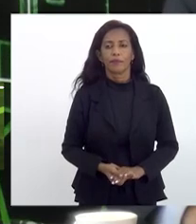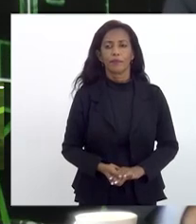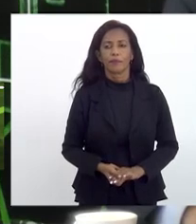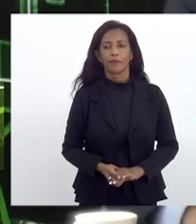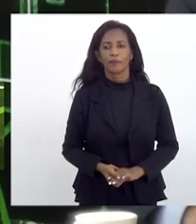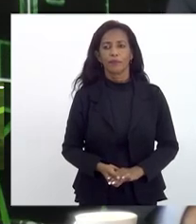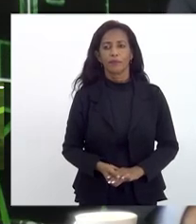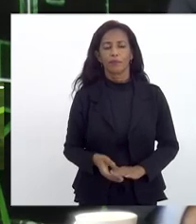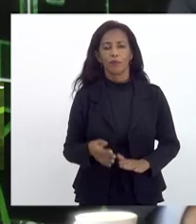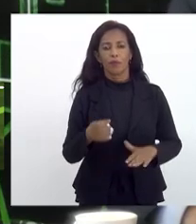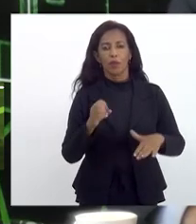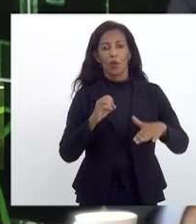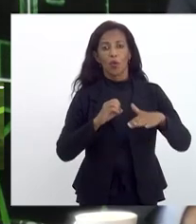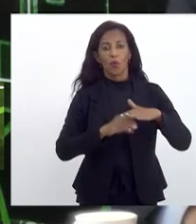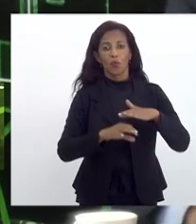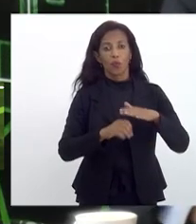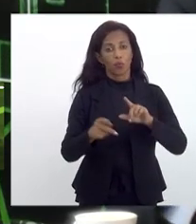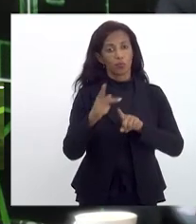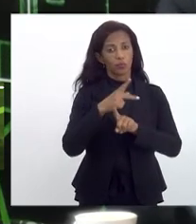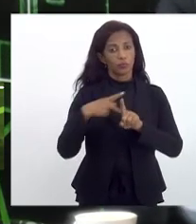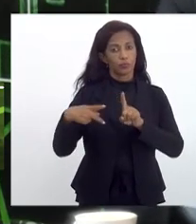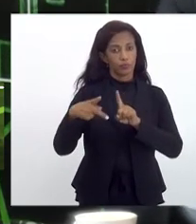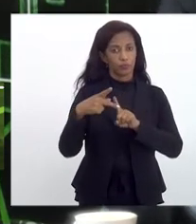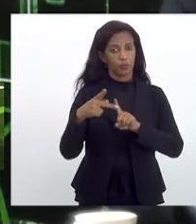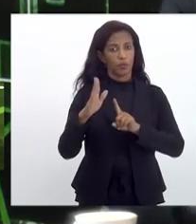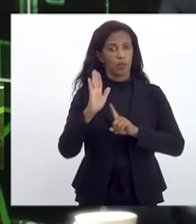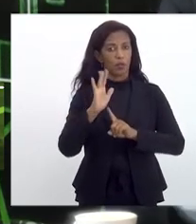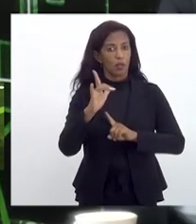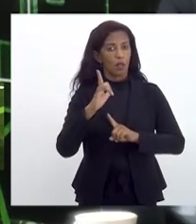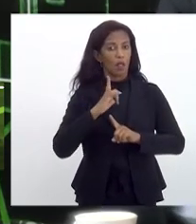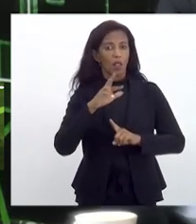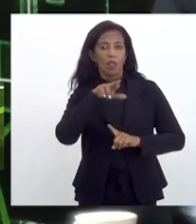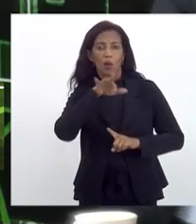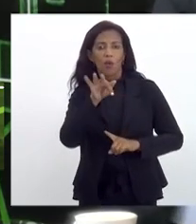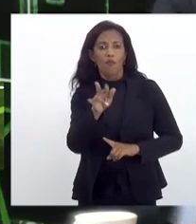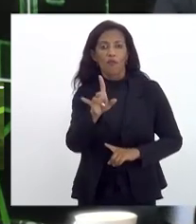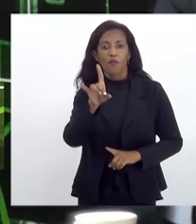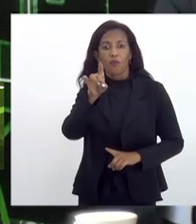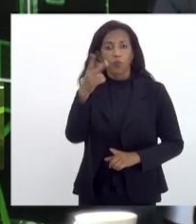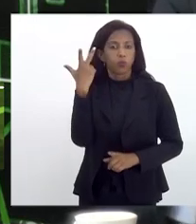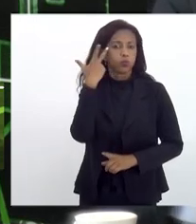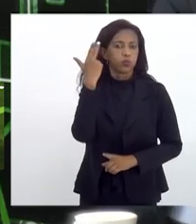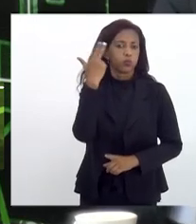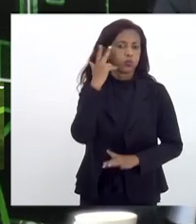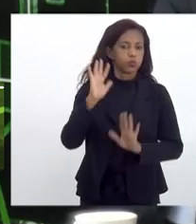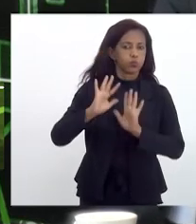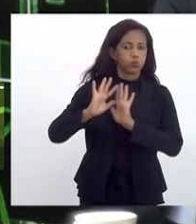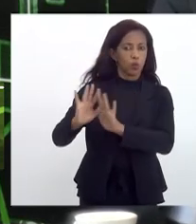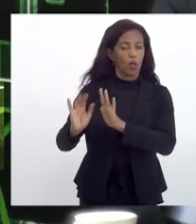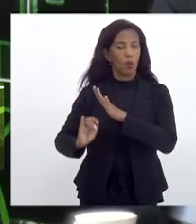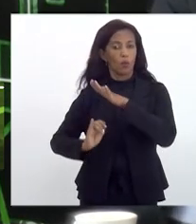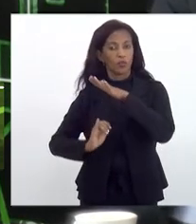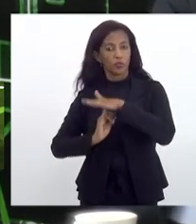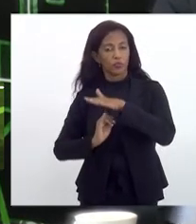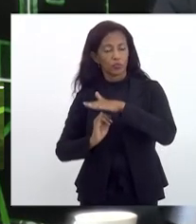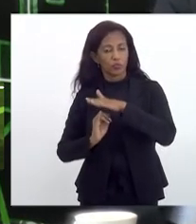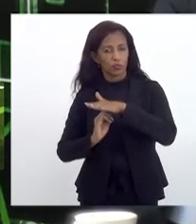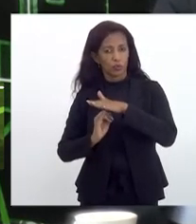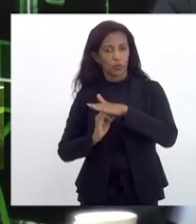O Fundo de Previdência, na realidade, ele não é um fundo comum, ele é uma instituição